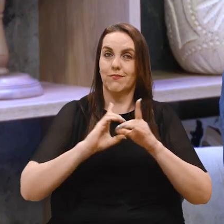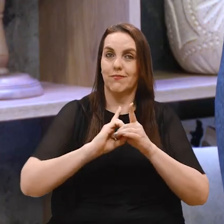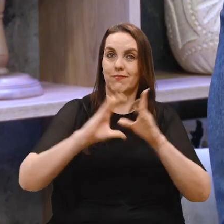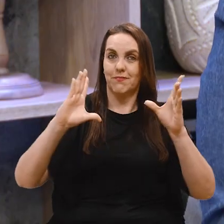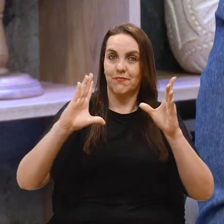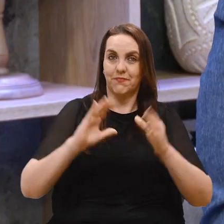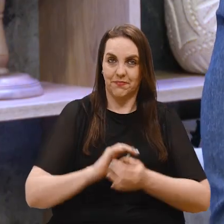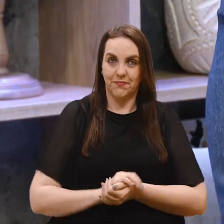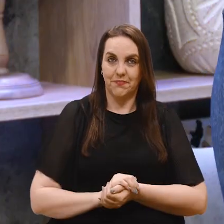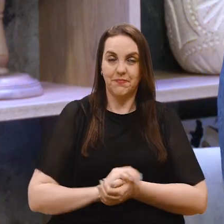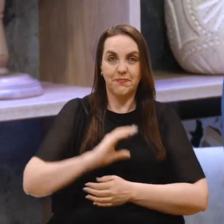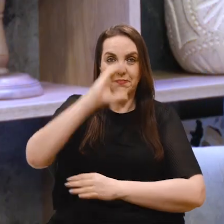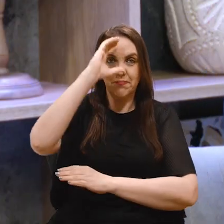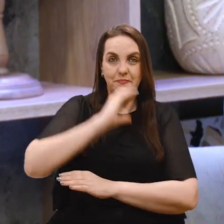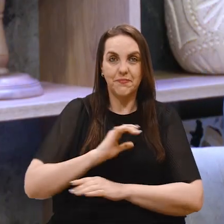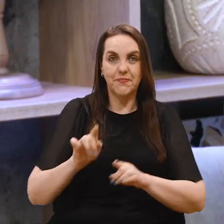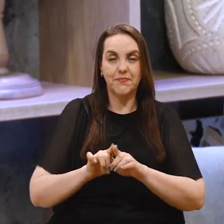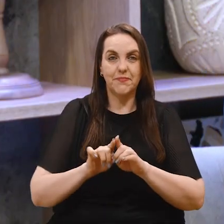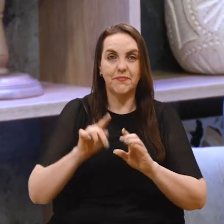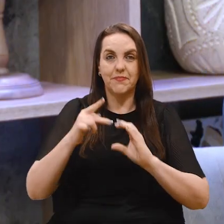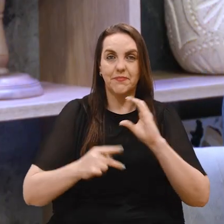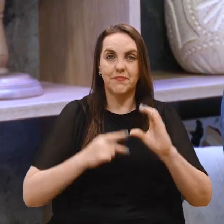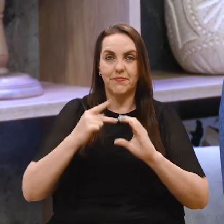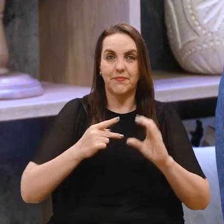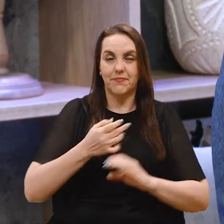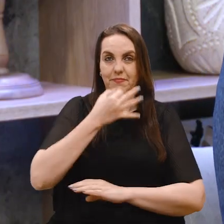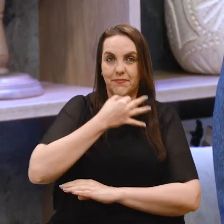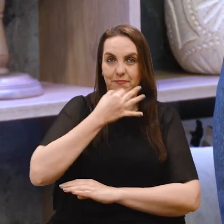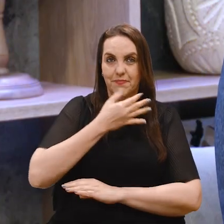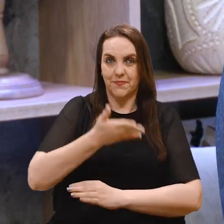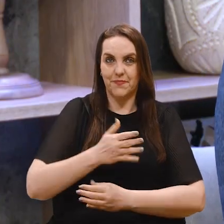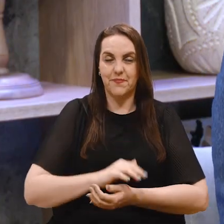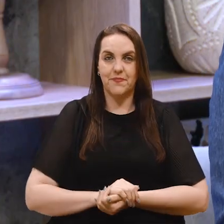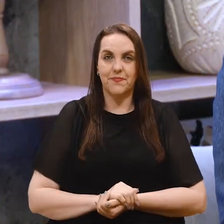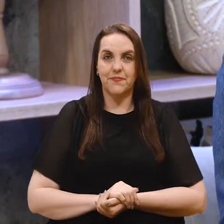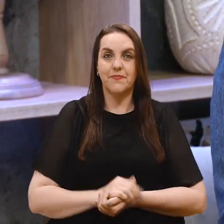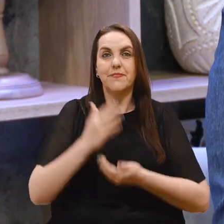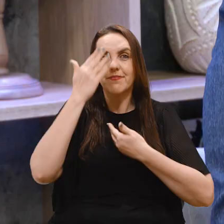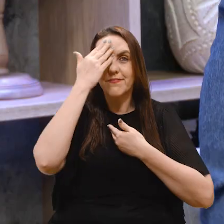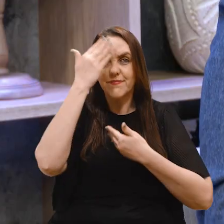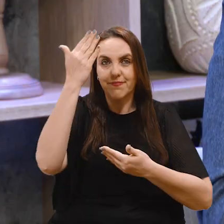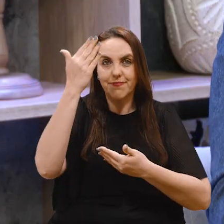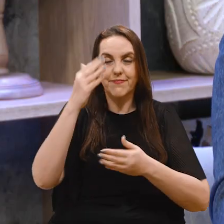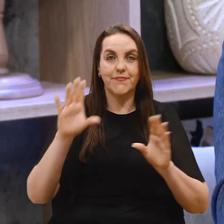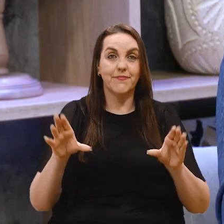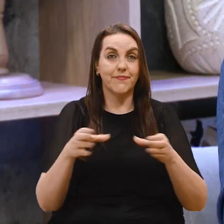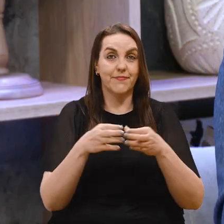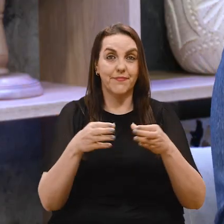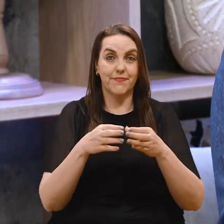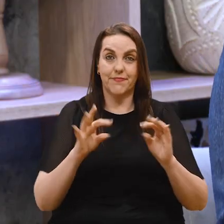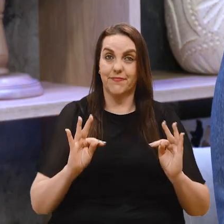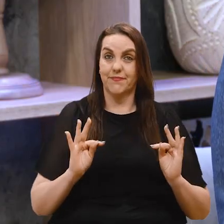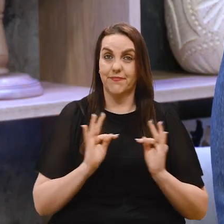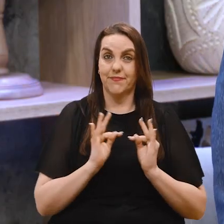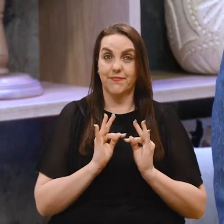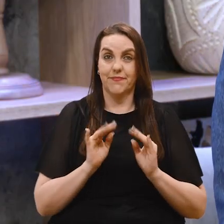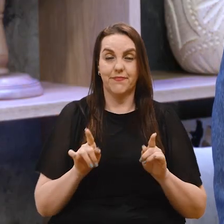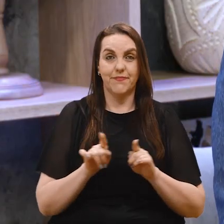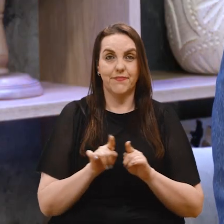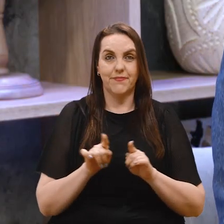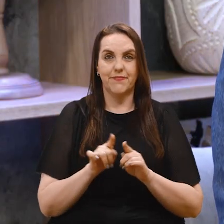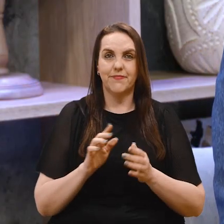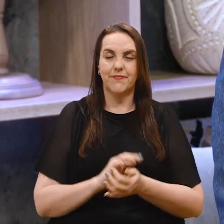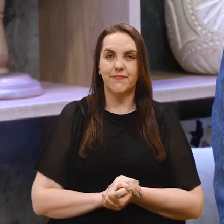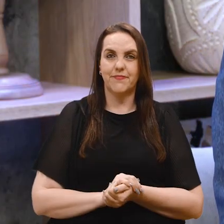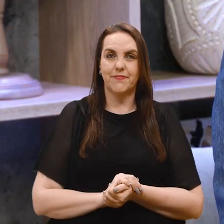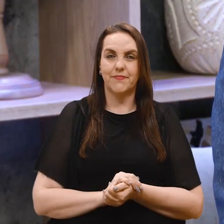né, cidadã da Câmara de Vereadores aqui de Caxias do Sul. Agradecendo a nossa equipe técnica,